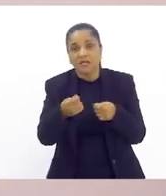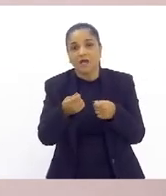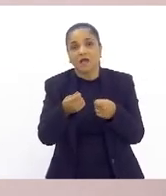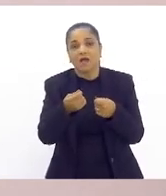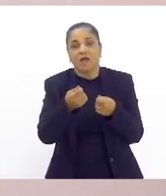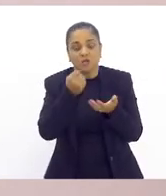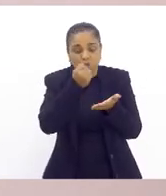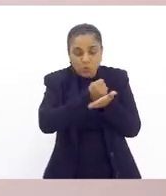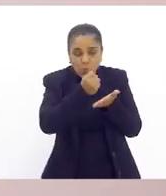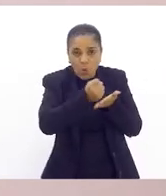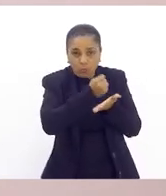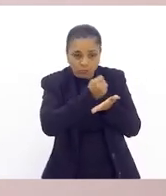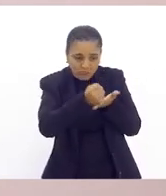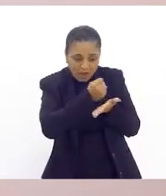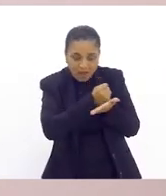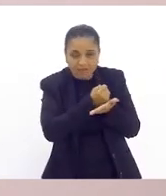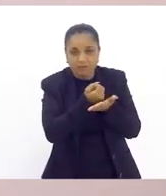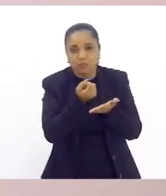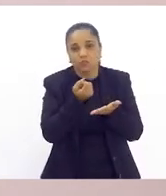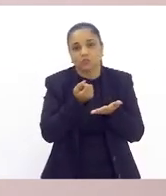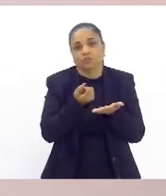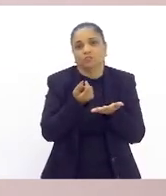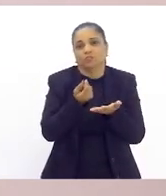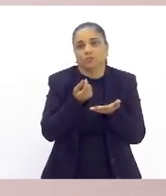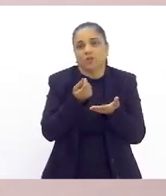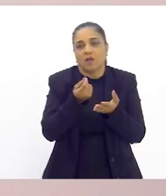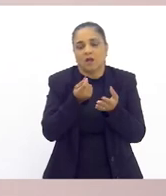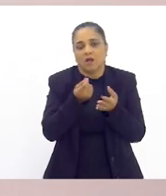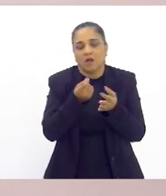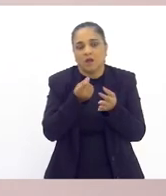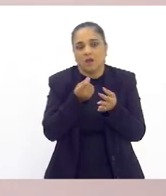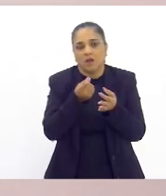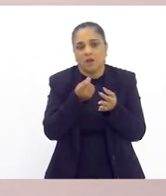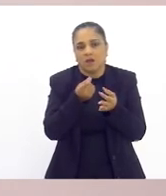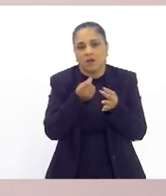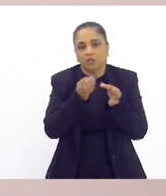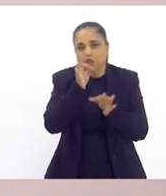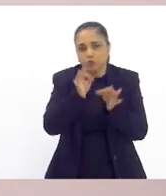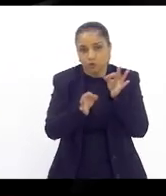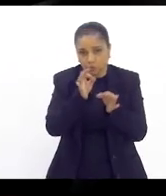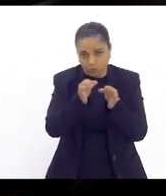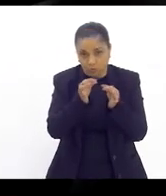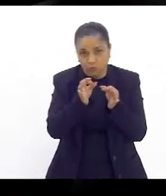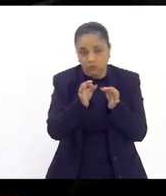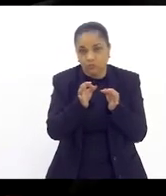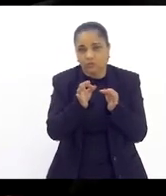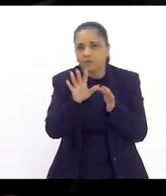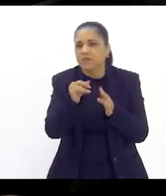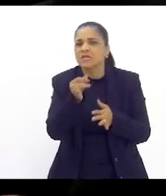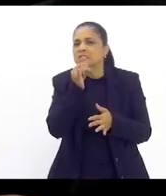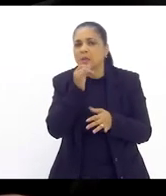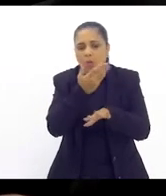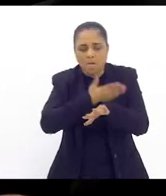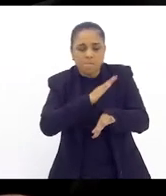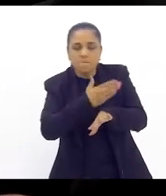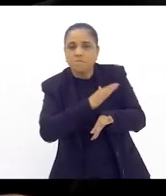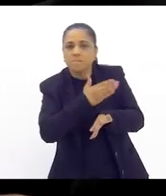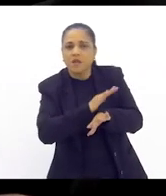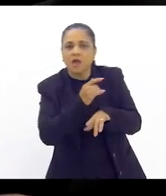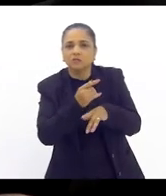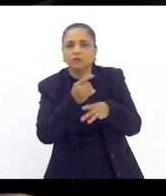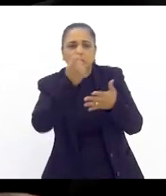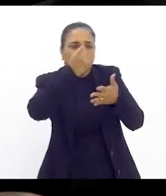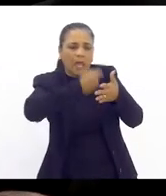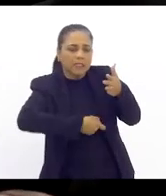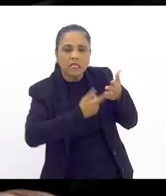do contrato tá então o senhor pode dar só um exemplo prático assim de um tipo de ajuste a questão de